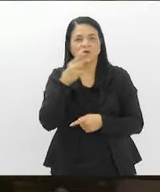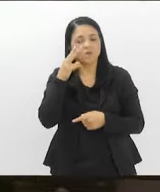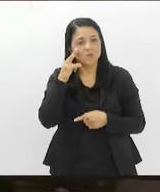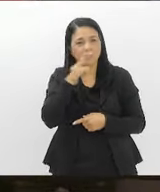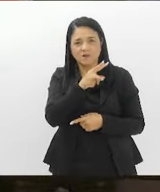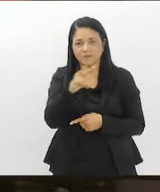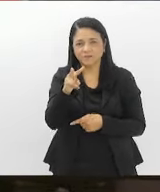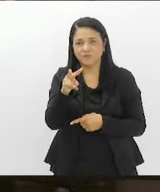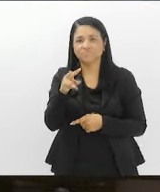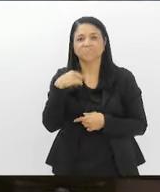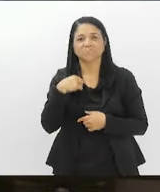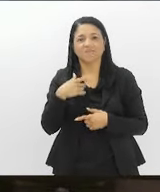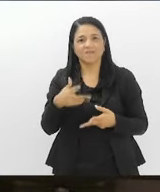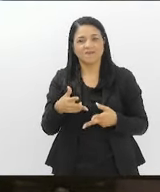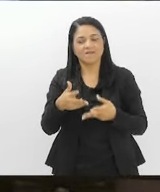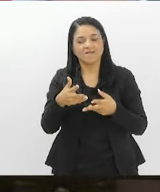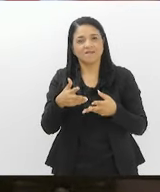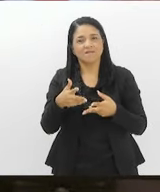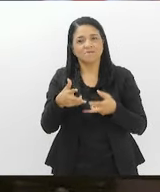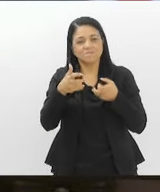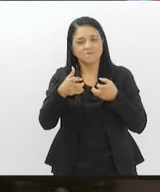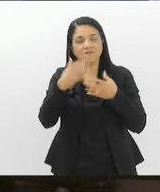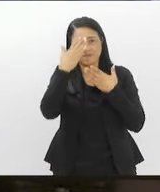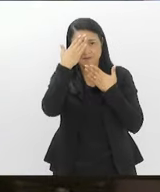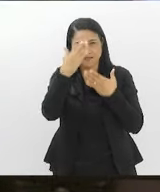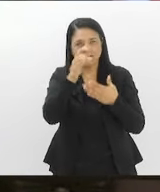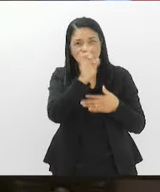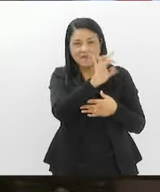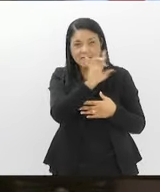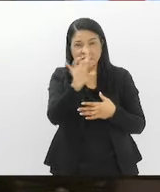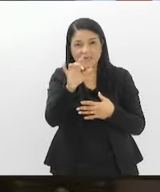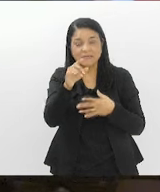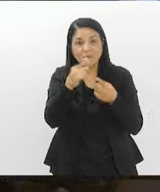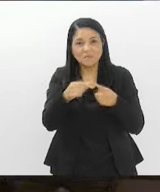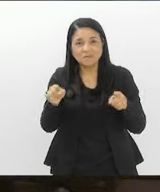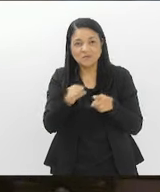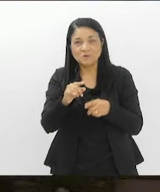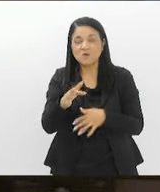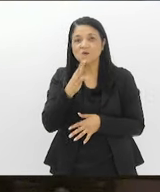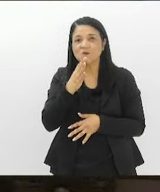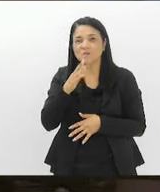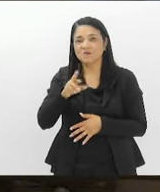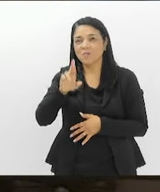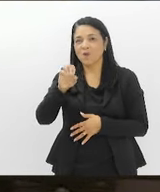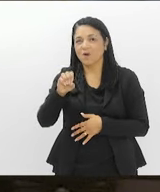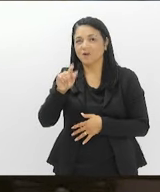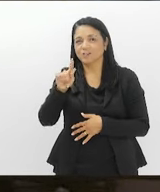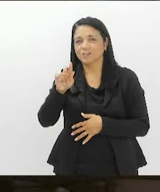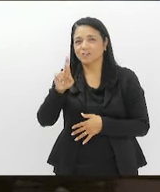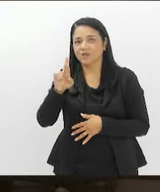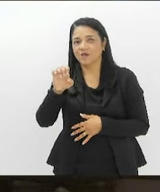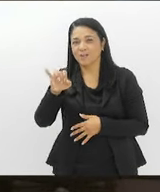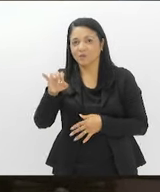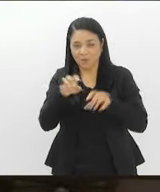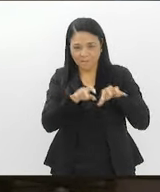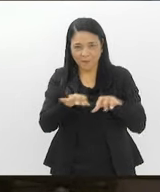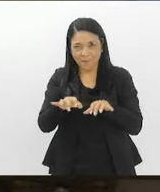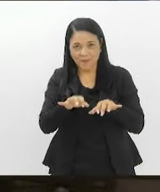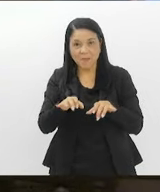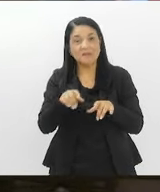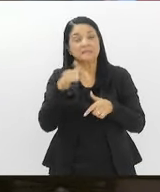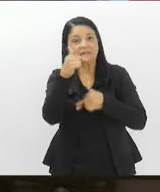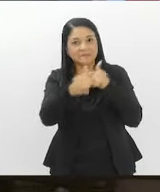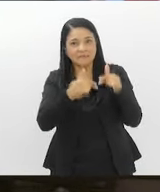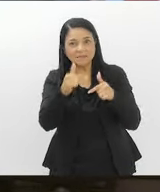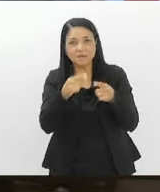agradecendo a cada músico individualmente, estou reconhecendo o Rogério no teclado, com quem tive a oportunidade de trabalhar